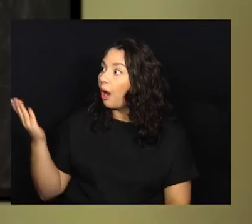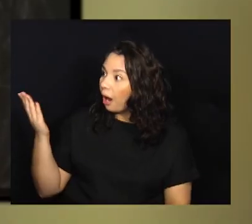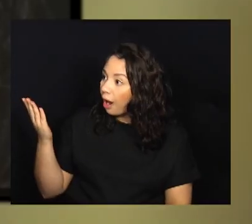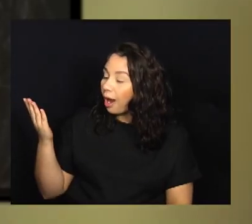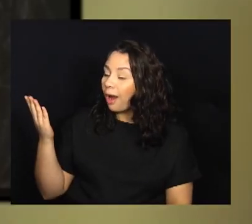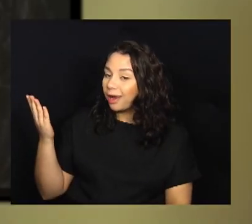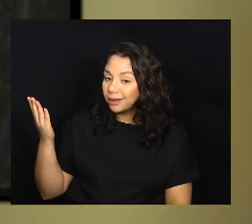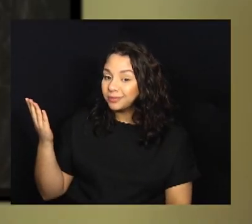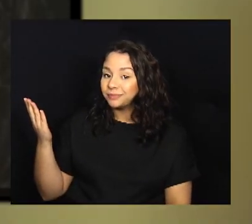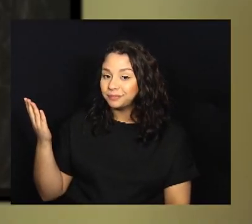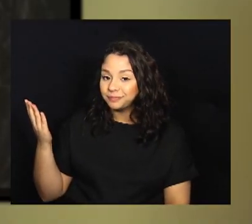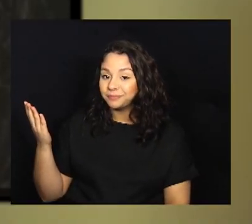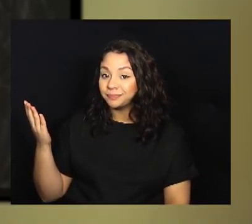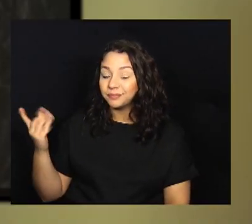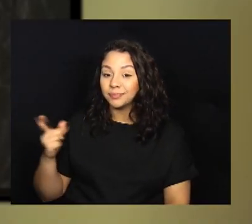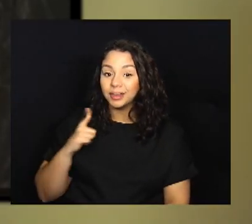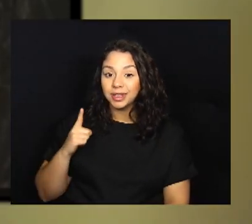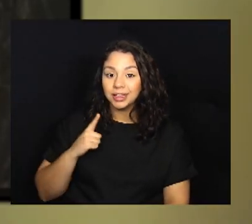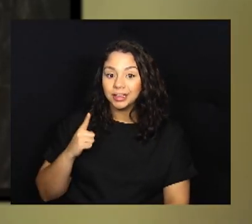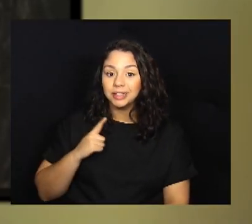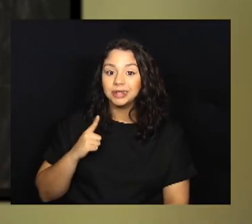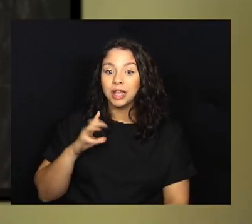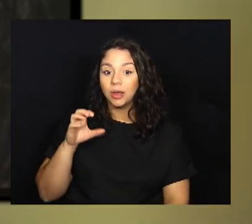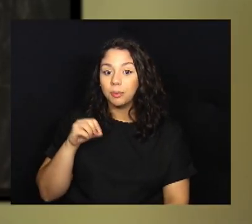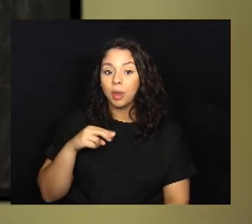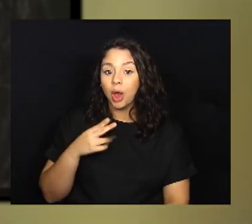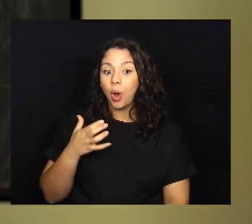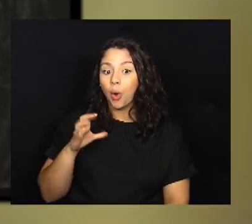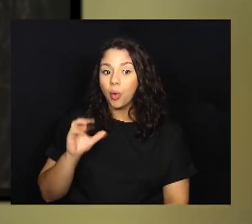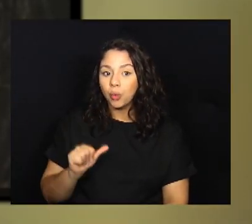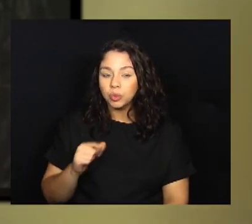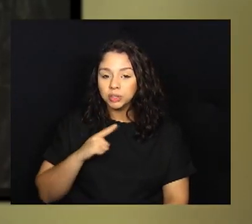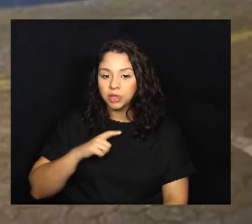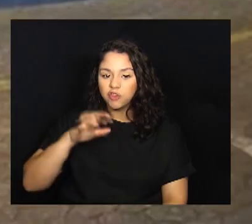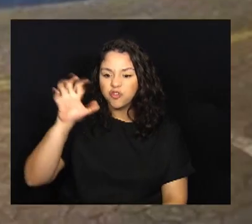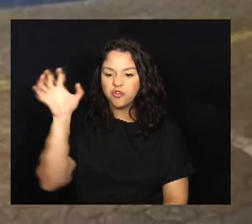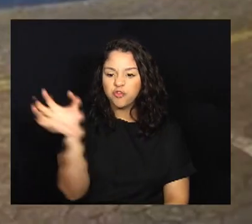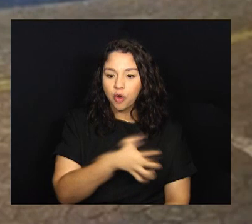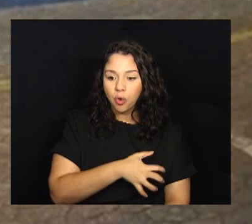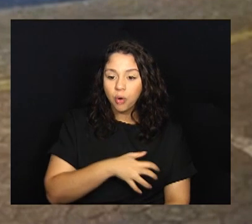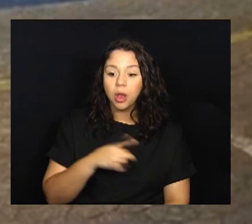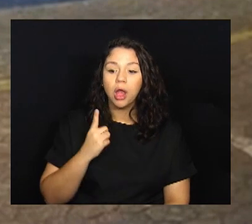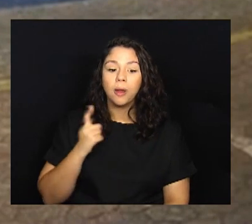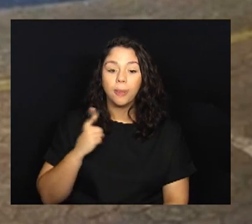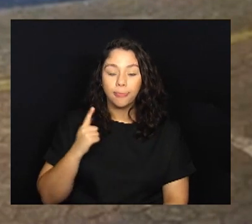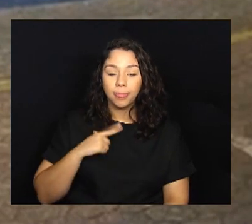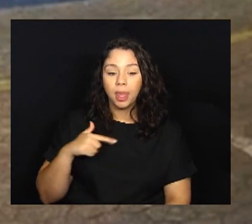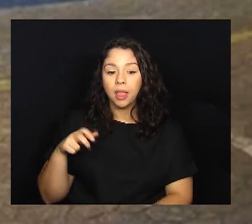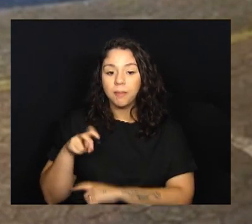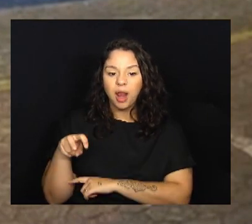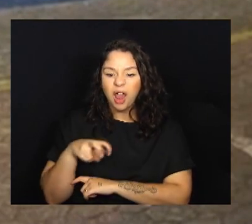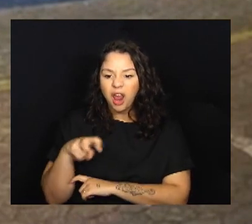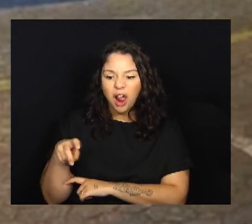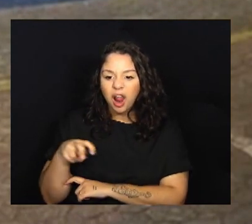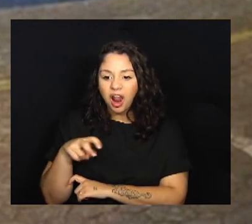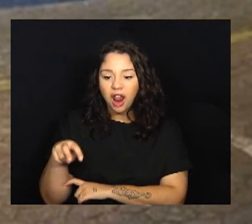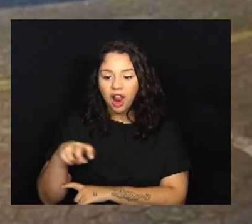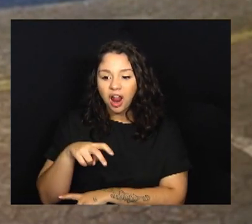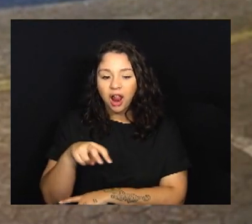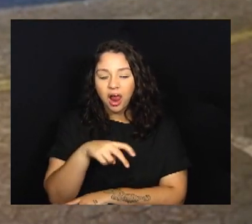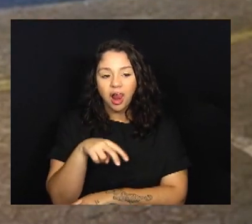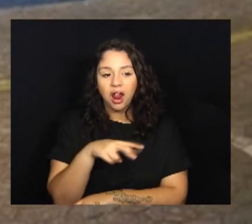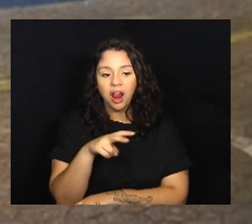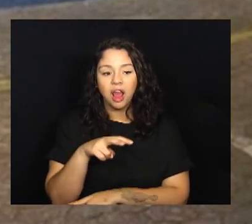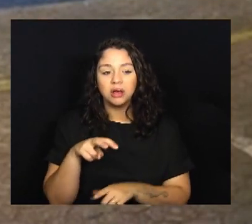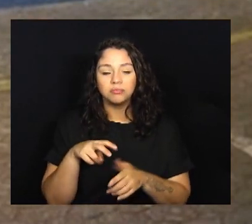onça parda caminhando pela rua na Eliseu Teixeira de Camargo, lá no bairro Gramado, em Campinas, que fica ali perto do